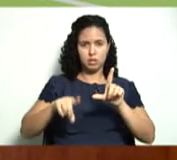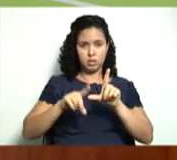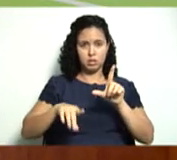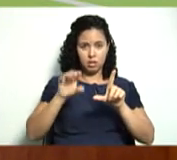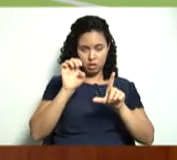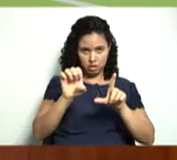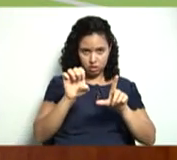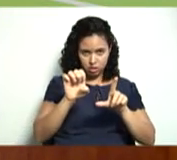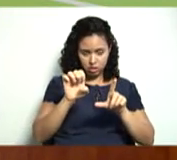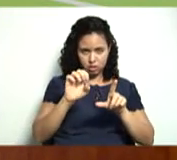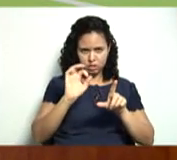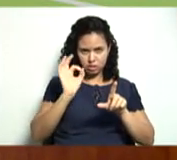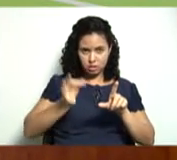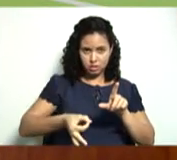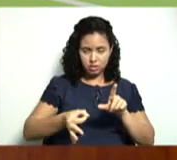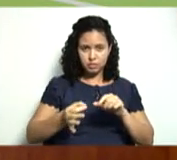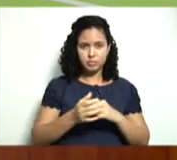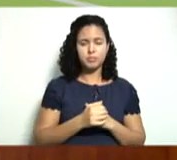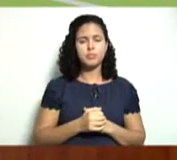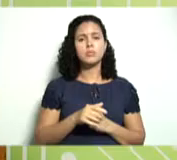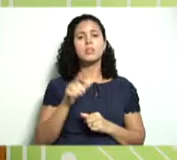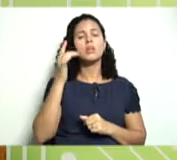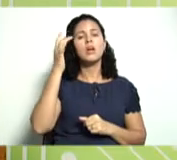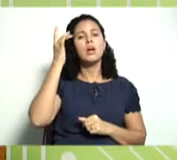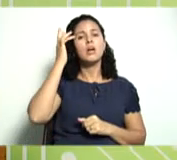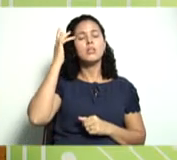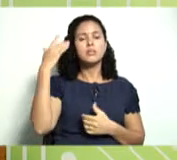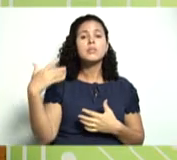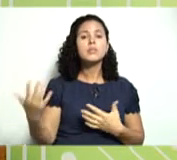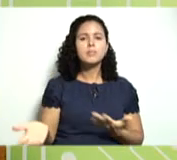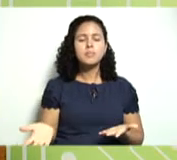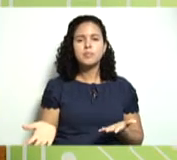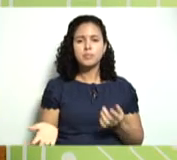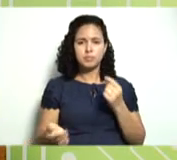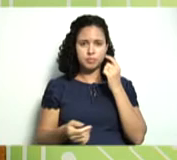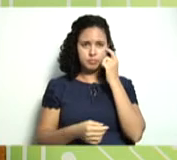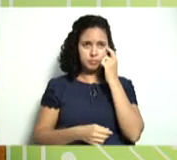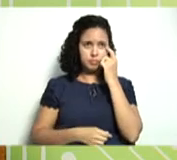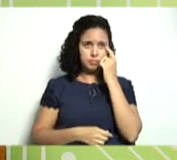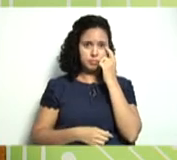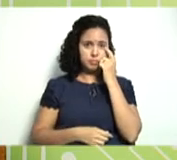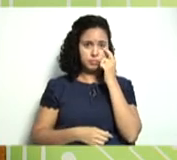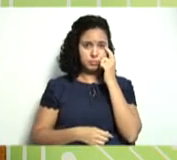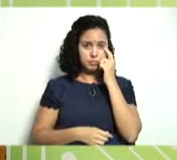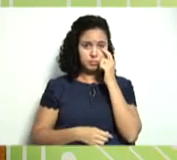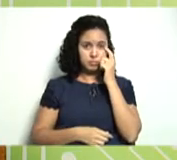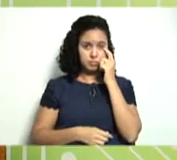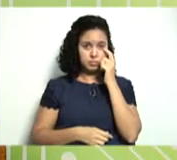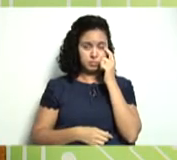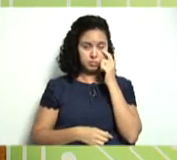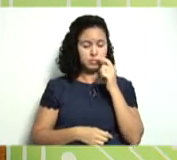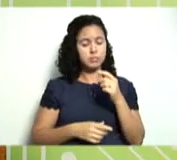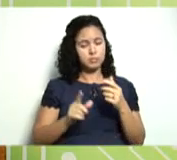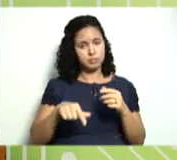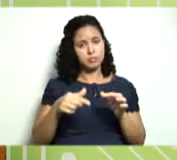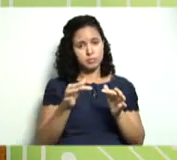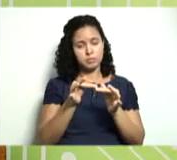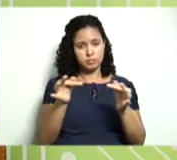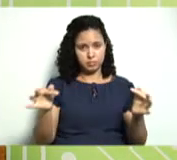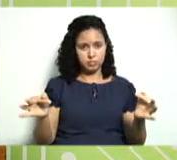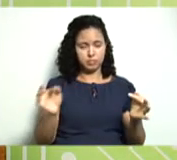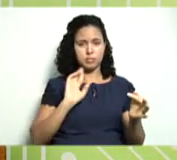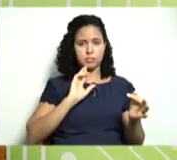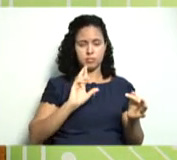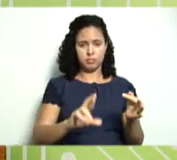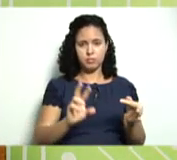que eles acertaram e que vocês acham a gente olha é foi foi a crise foi bem simples de resolver é mais